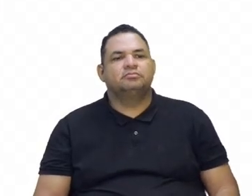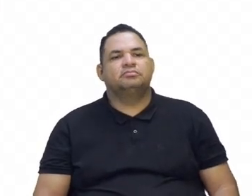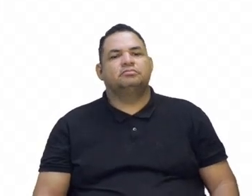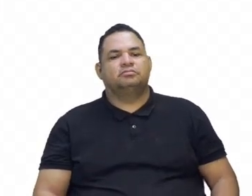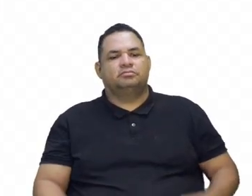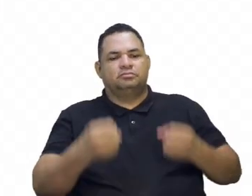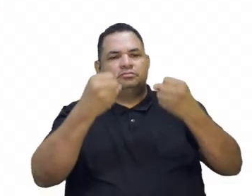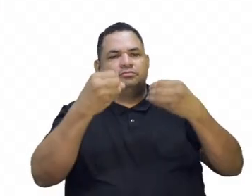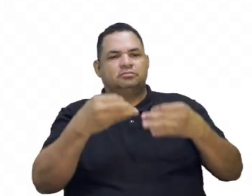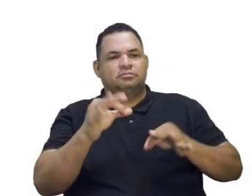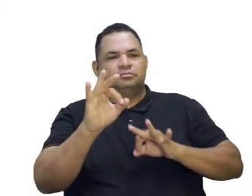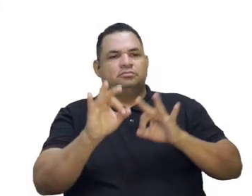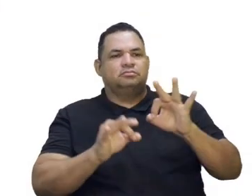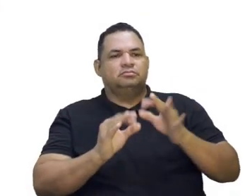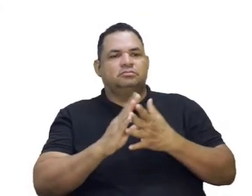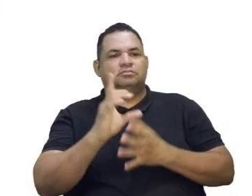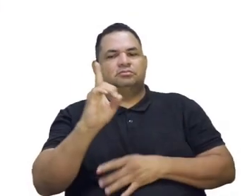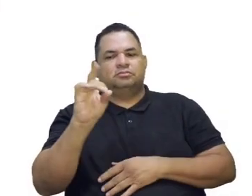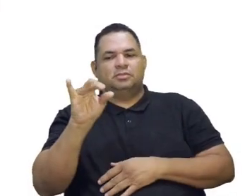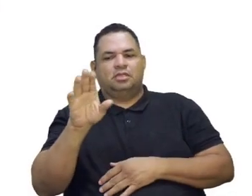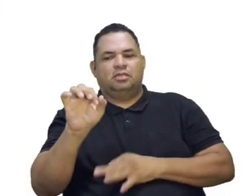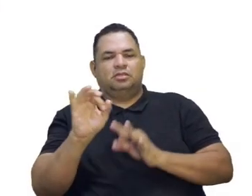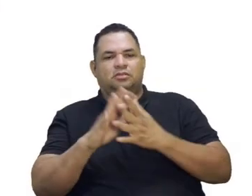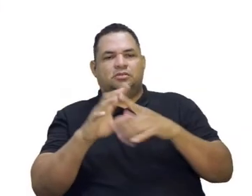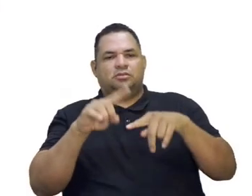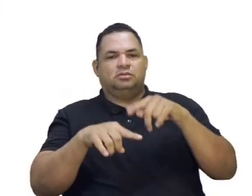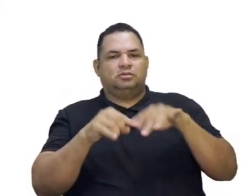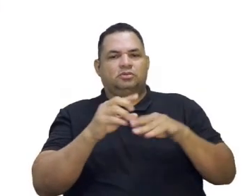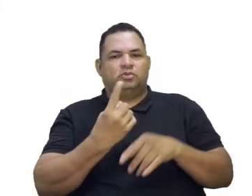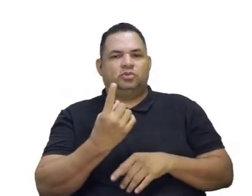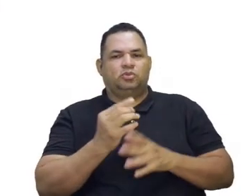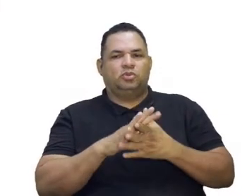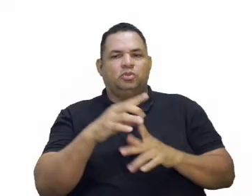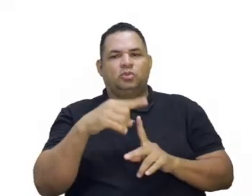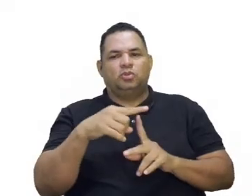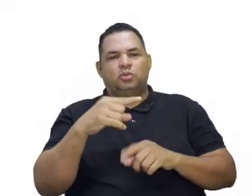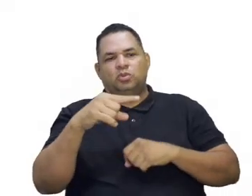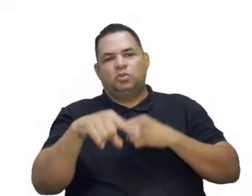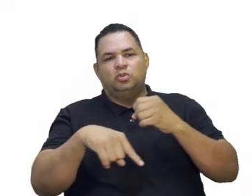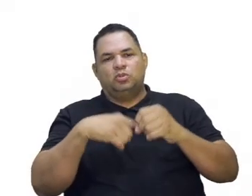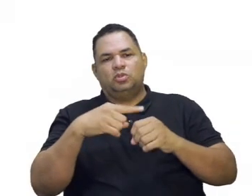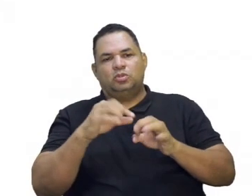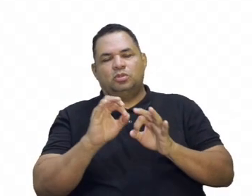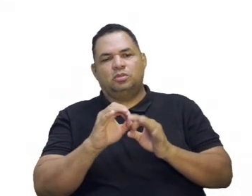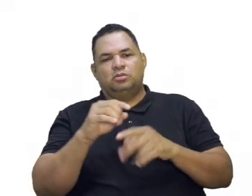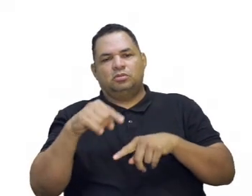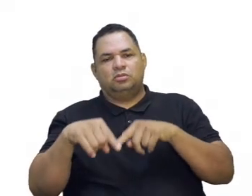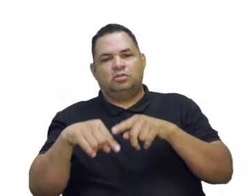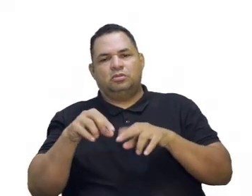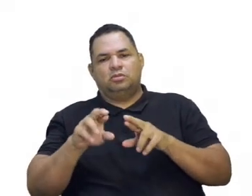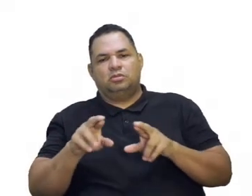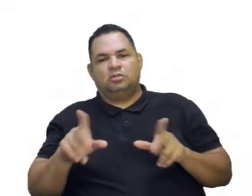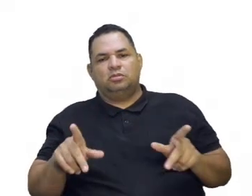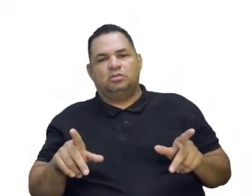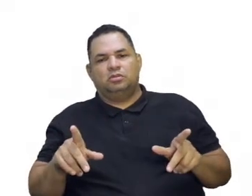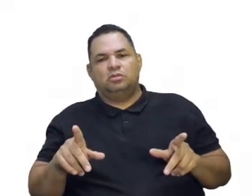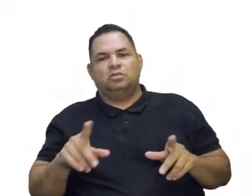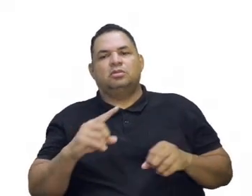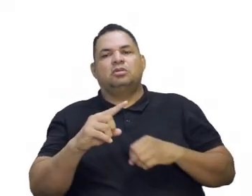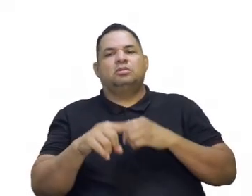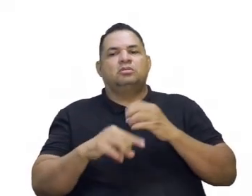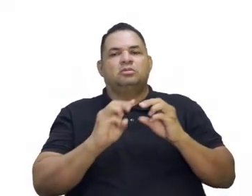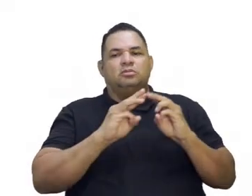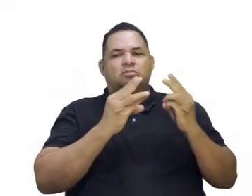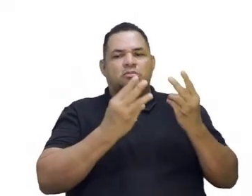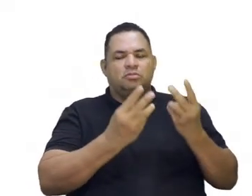né? Dalton postulou que os elementos eram constituídos por um único tipo de átomo e que elementos diferentes